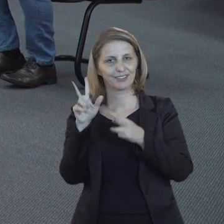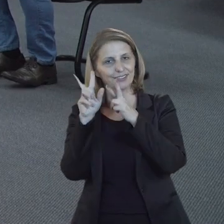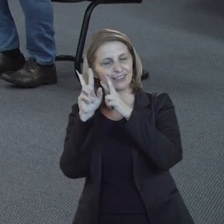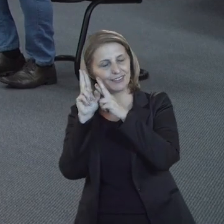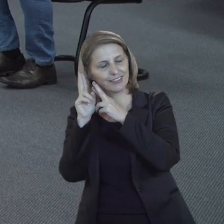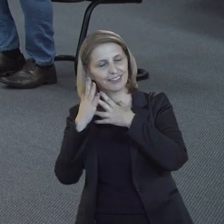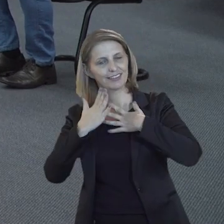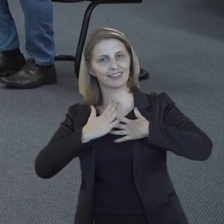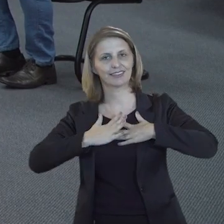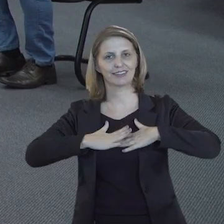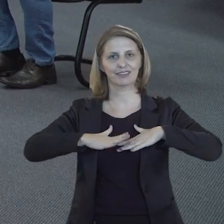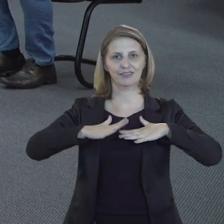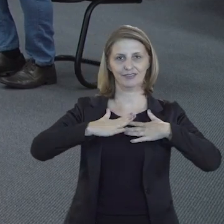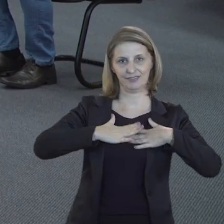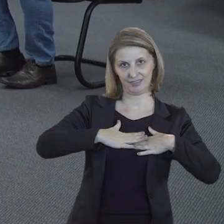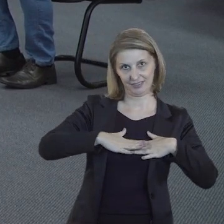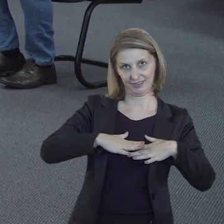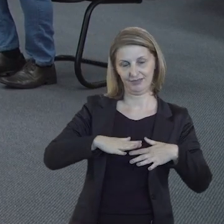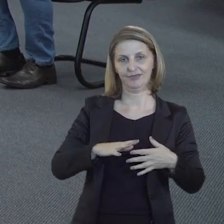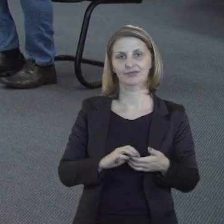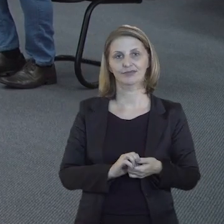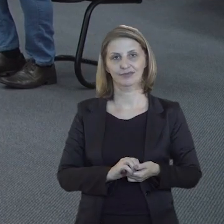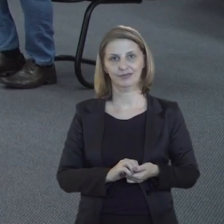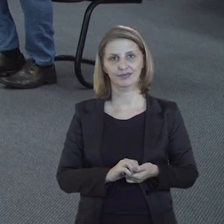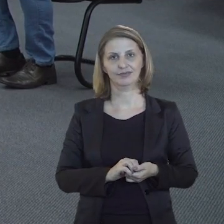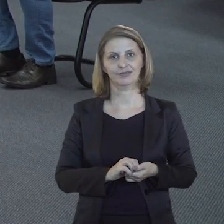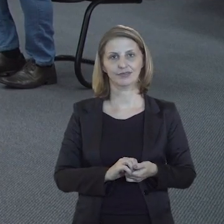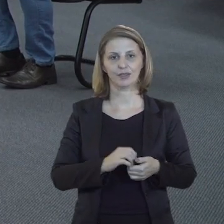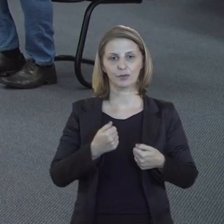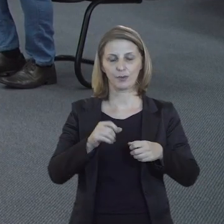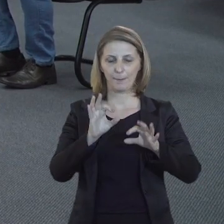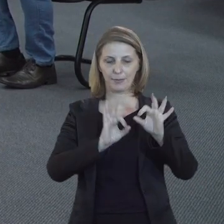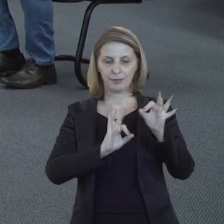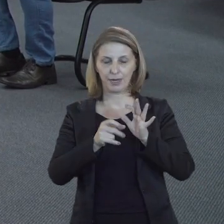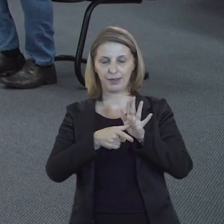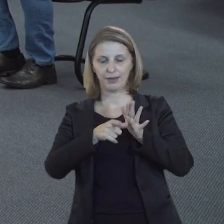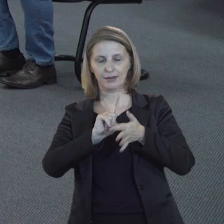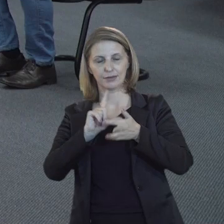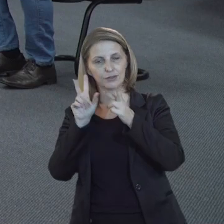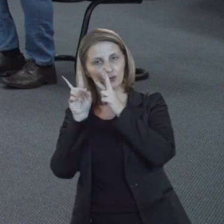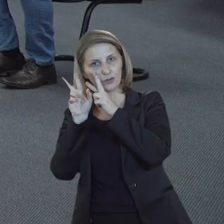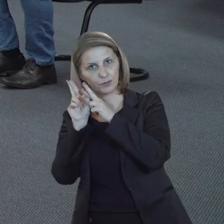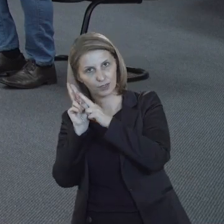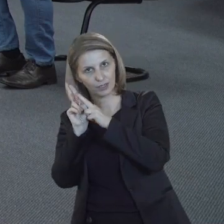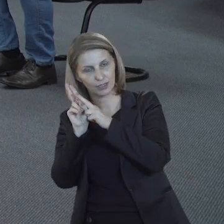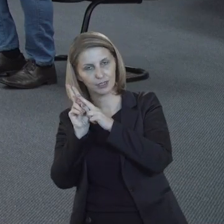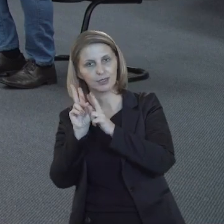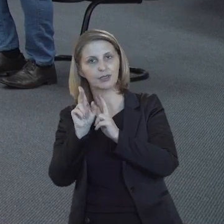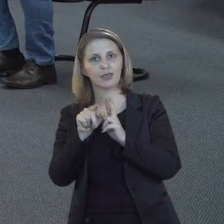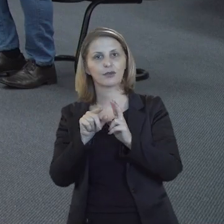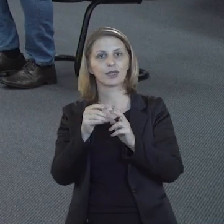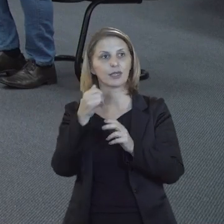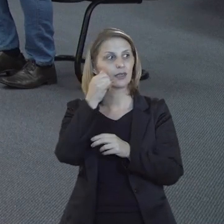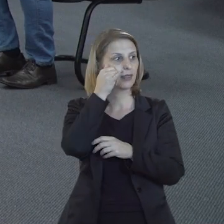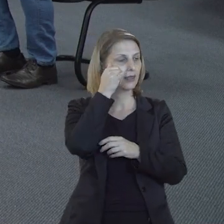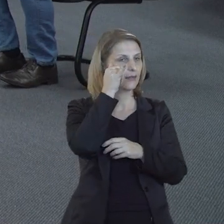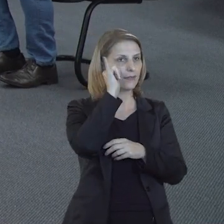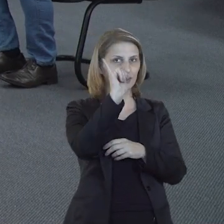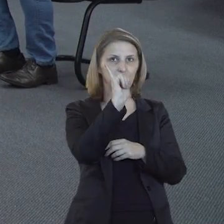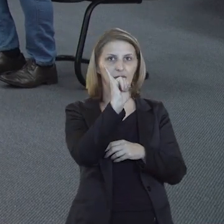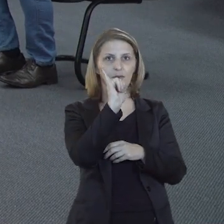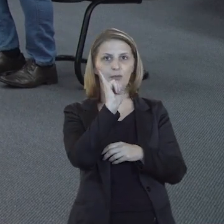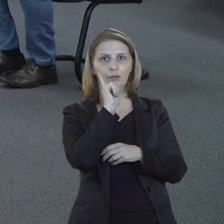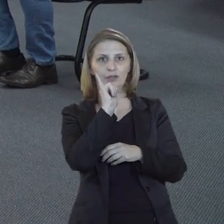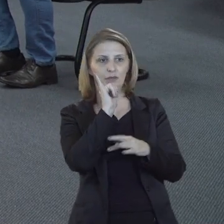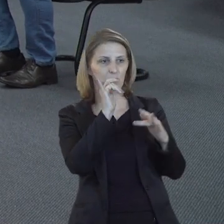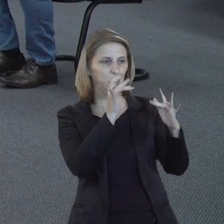cabeça e conseguir dormir de forma tranquila. A gente tem várias pesquisas falando sobre essa questão de se preparar antes do sono, né? E uma das